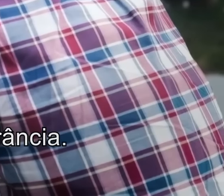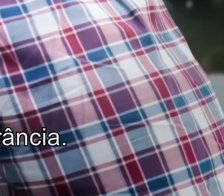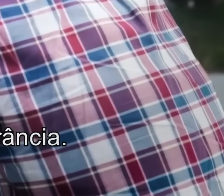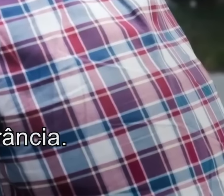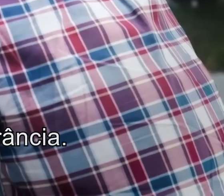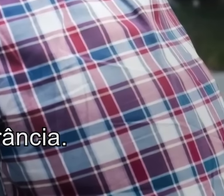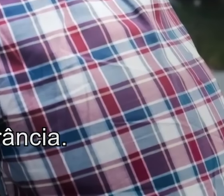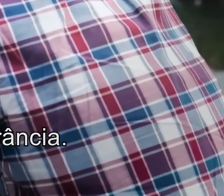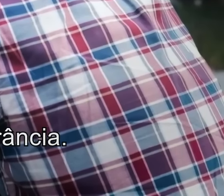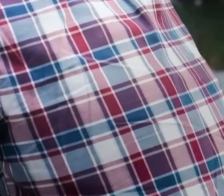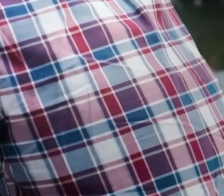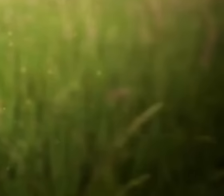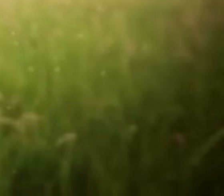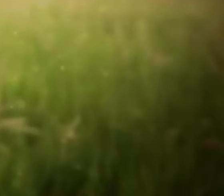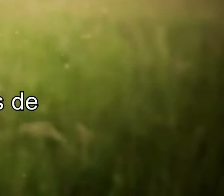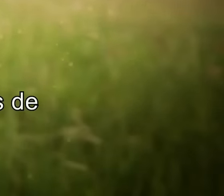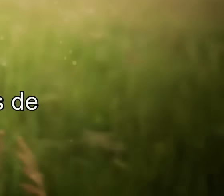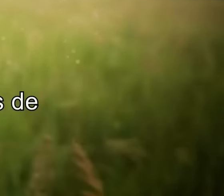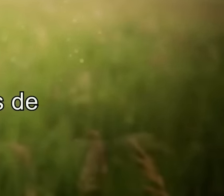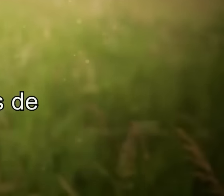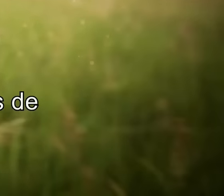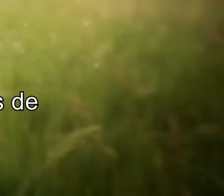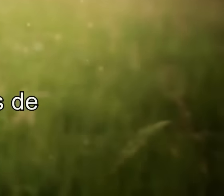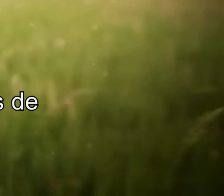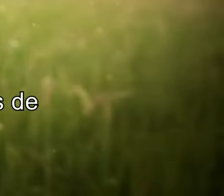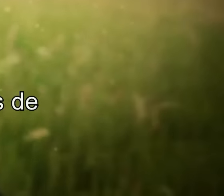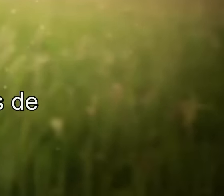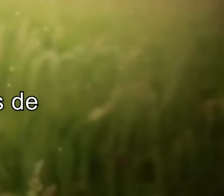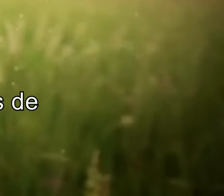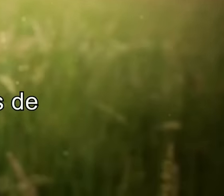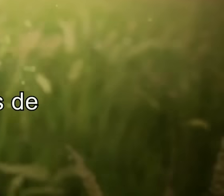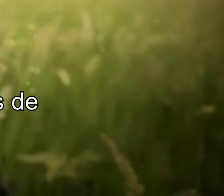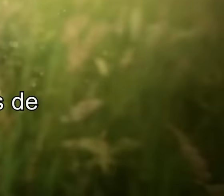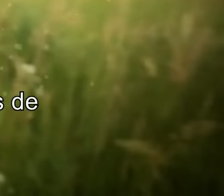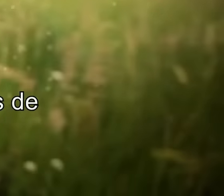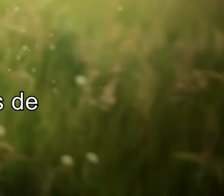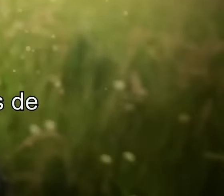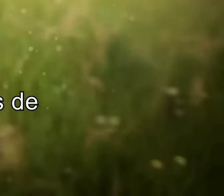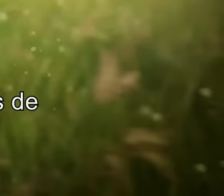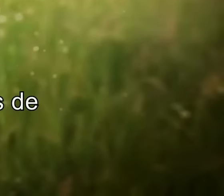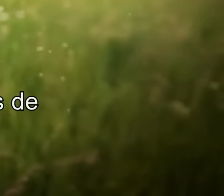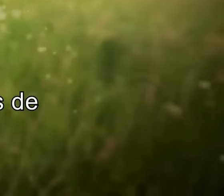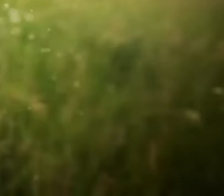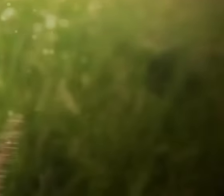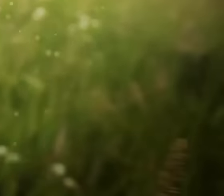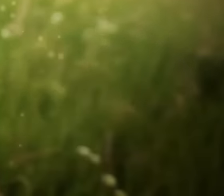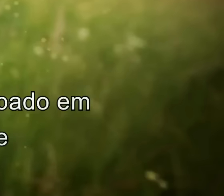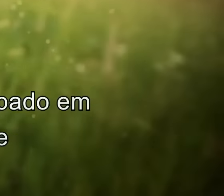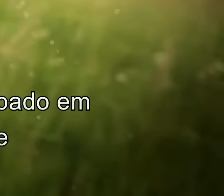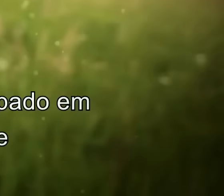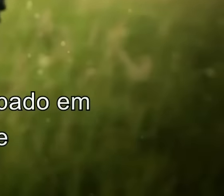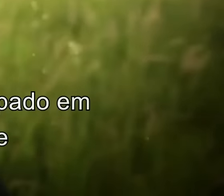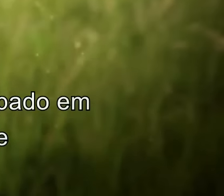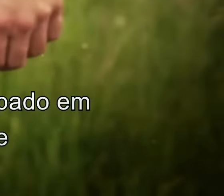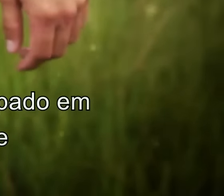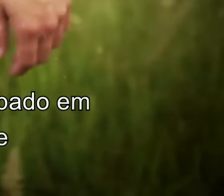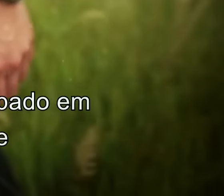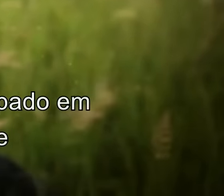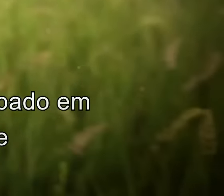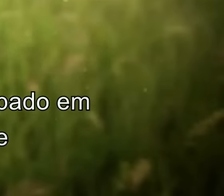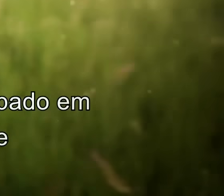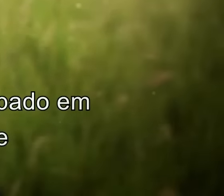da nossa ignorância Abençoai os nossos propósitos de servir-vos Quando somente